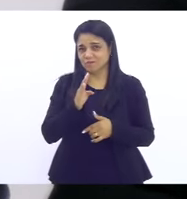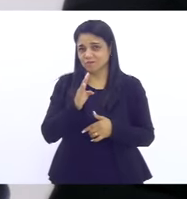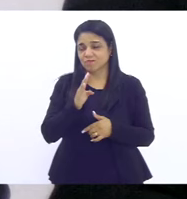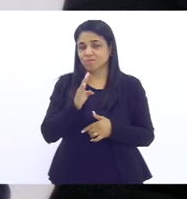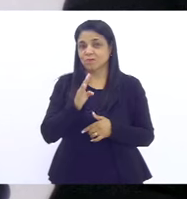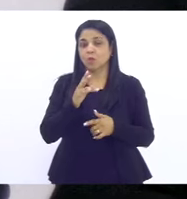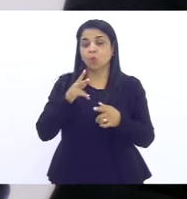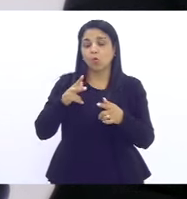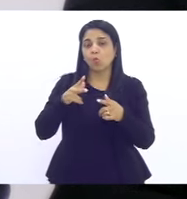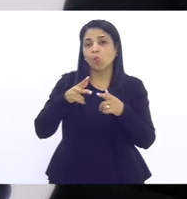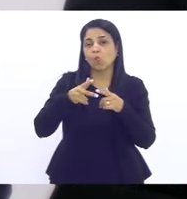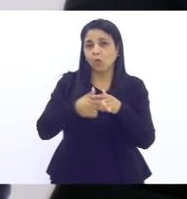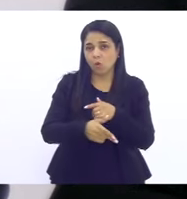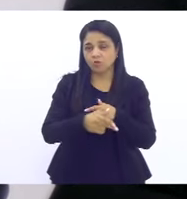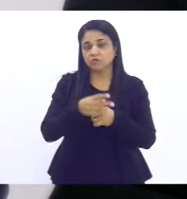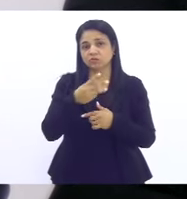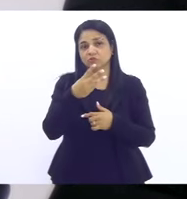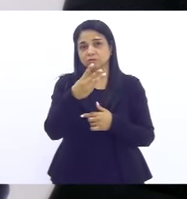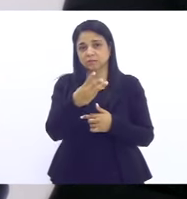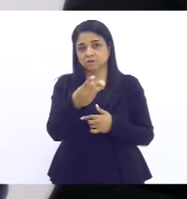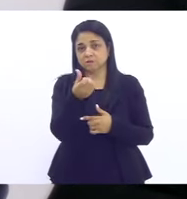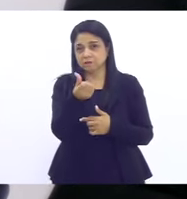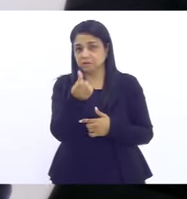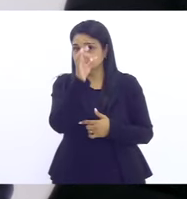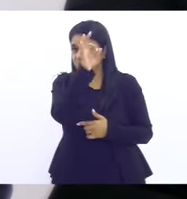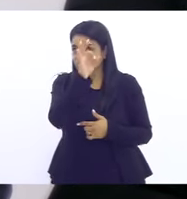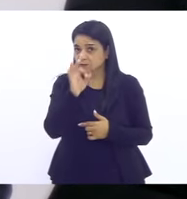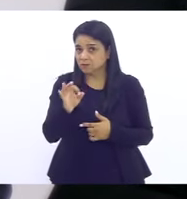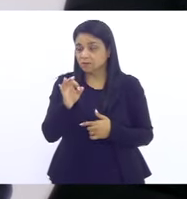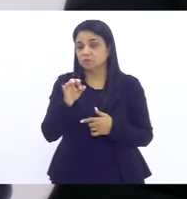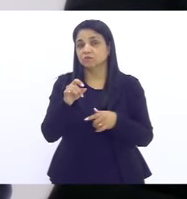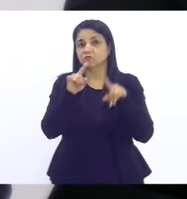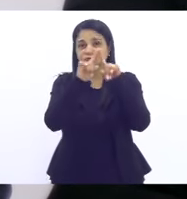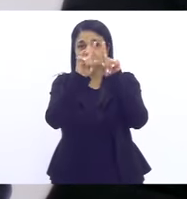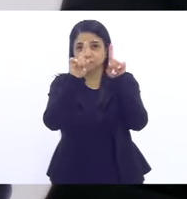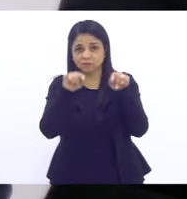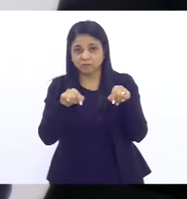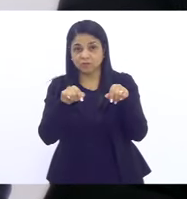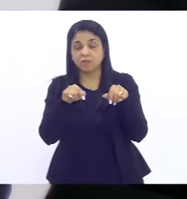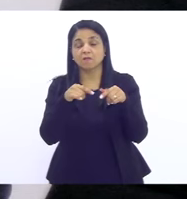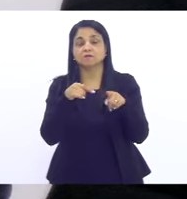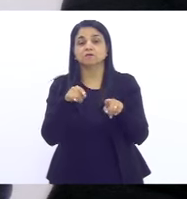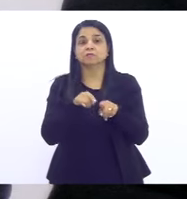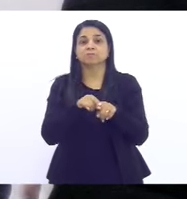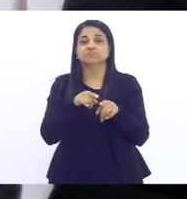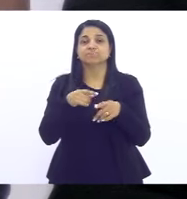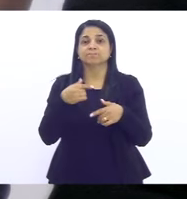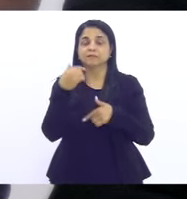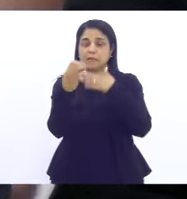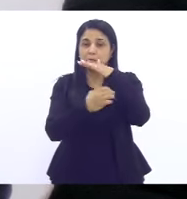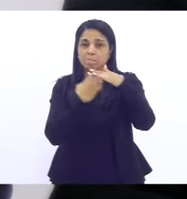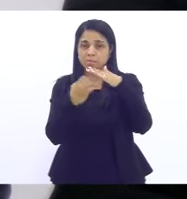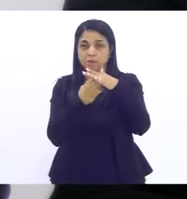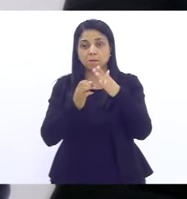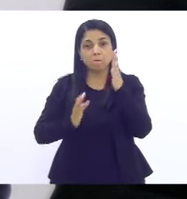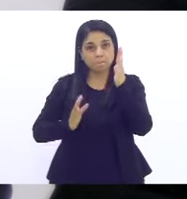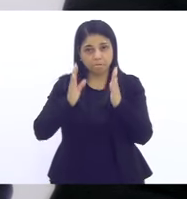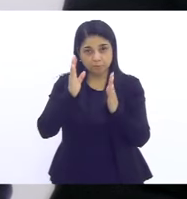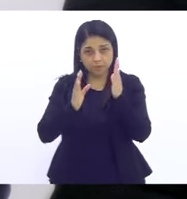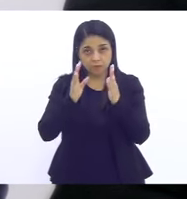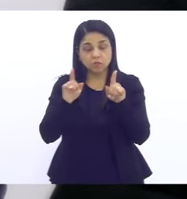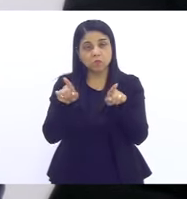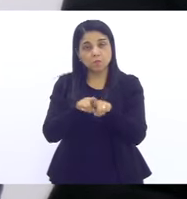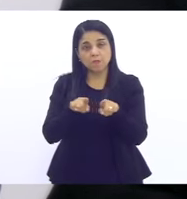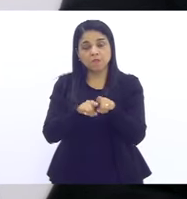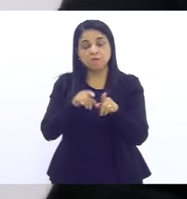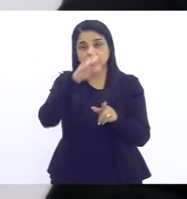como o corte de 36% dos funcionários da concessionária, justamente no mesmo período em que o número de